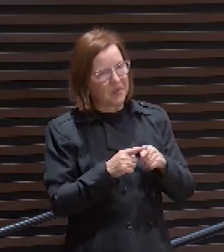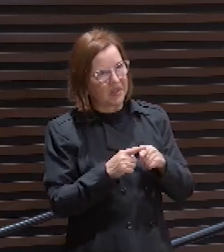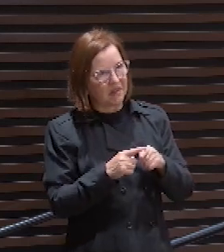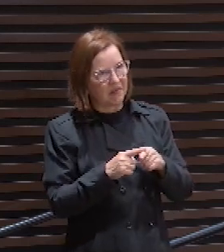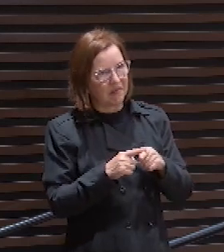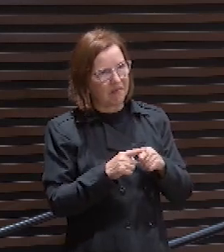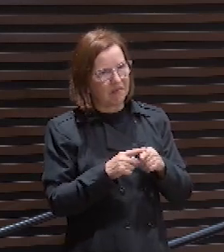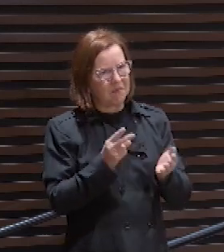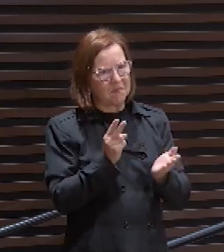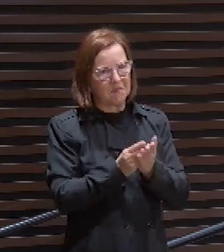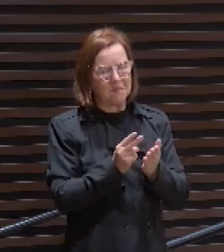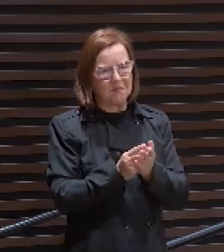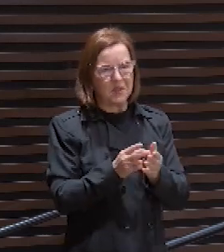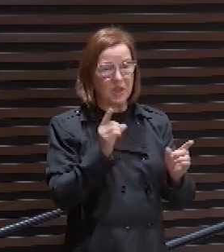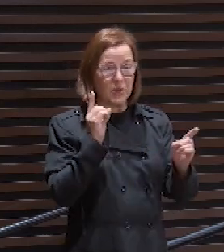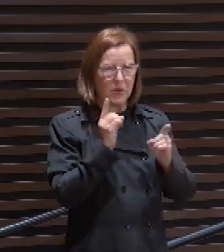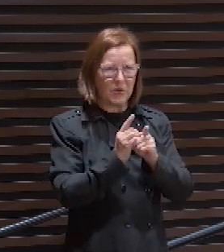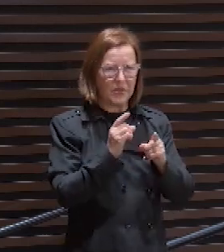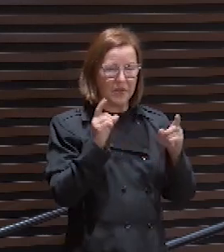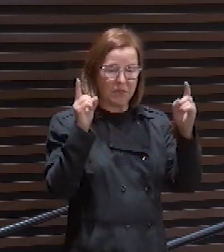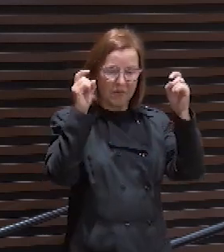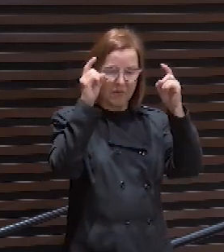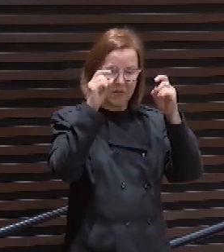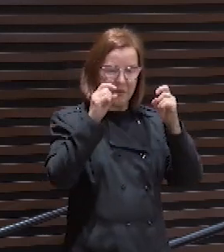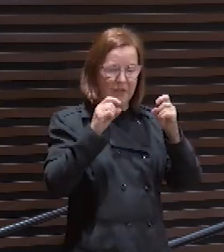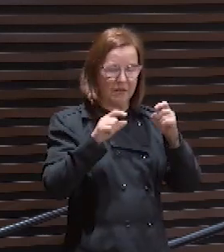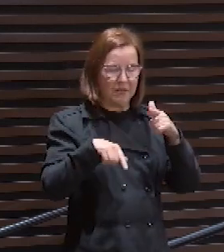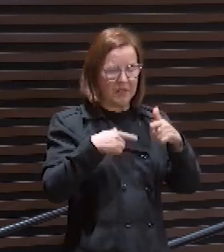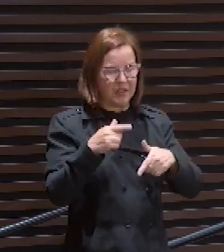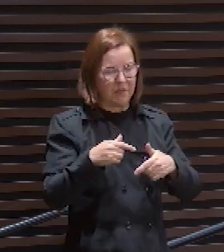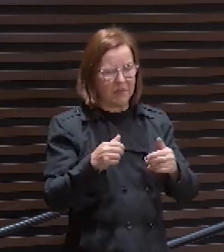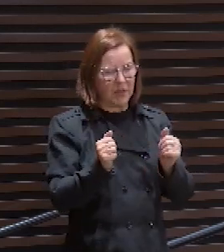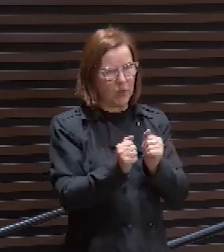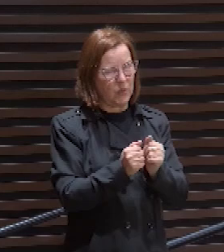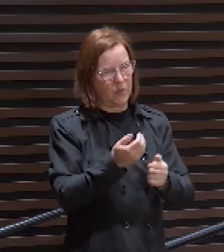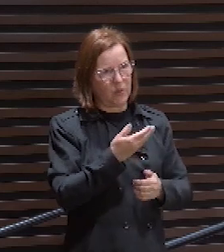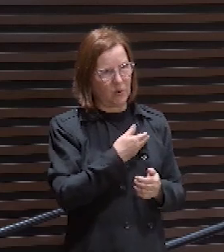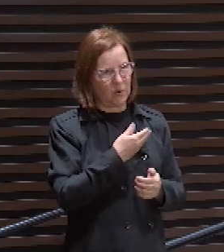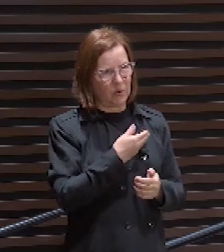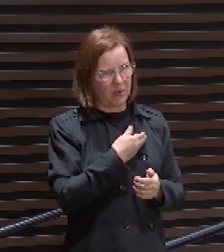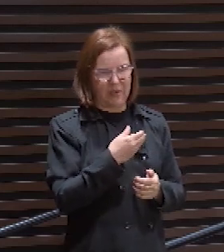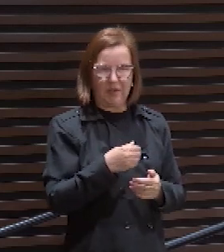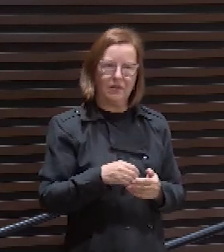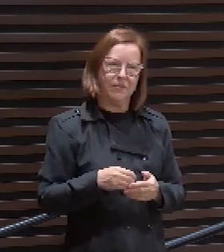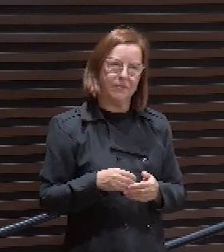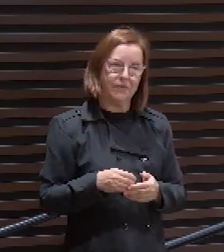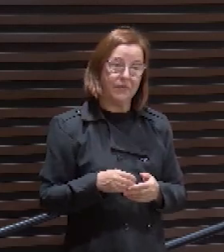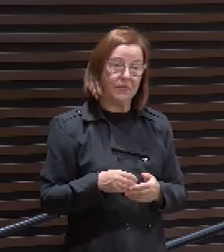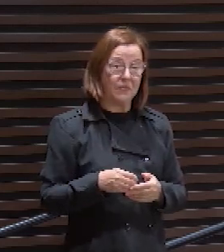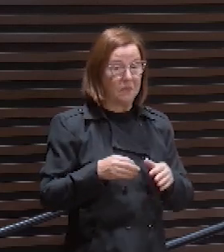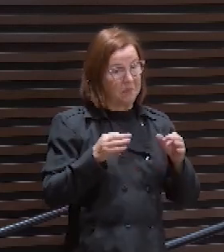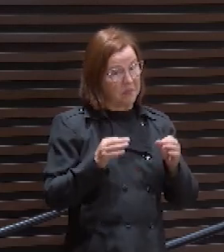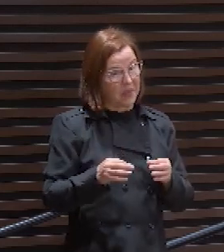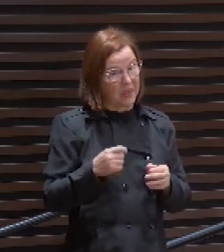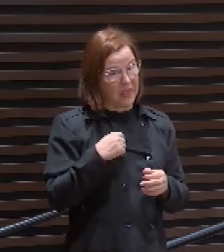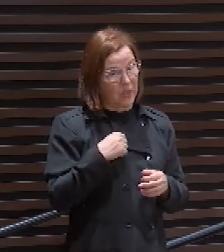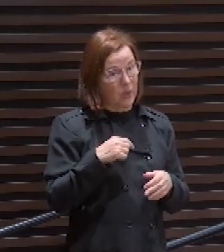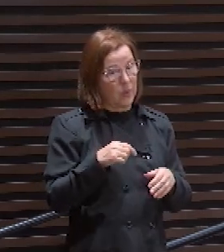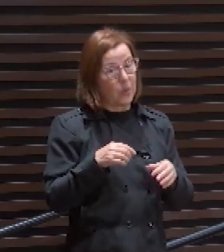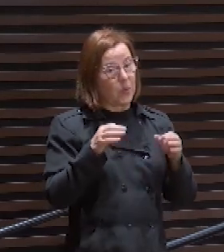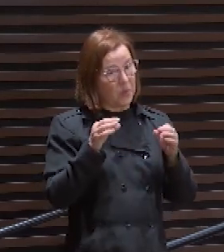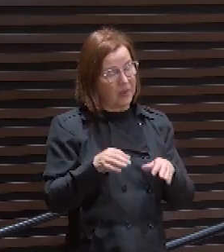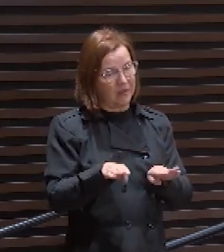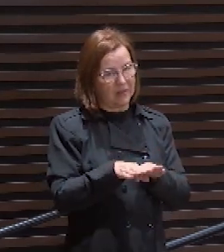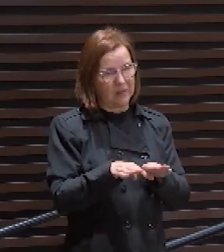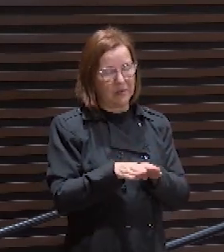encontrando dificuldade no trabalho, com colegas que são desonestos, eu sou honesto com eles? Por que